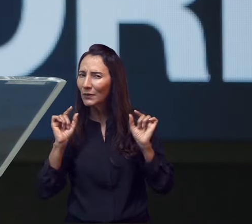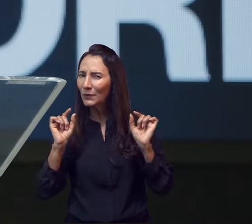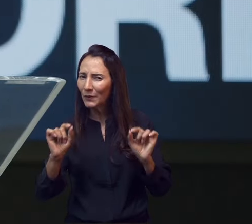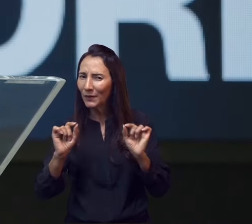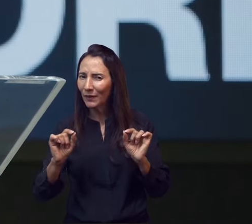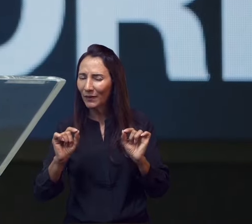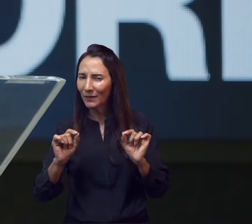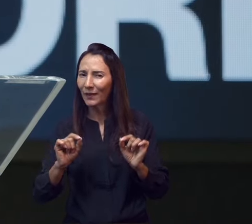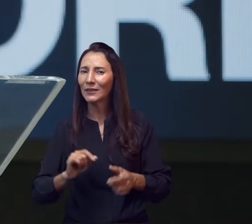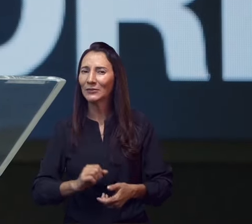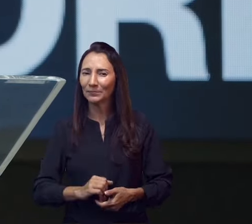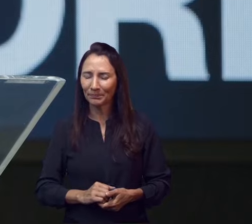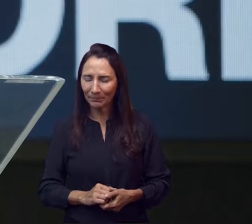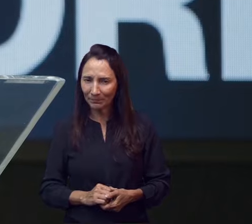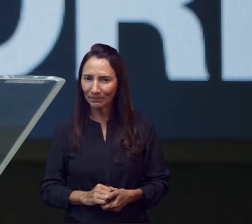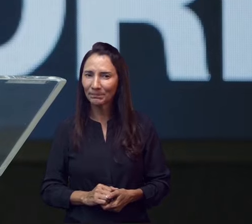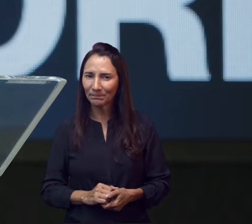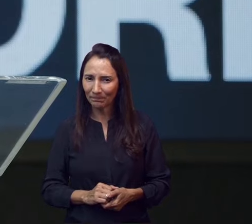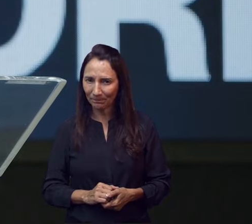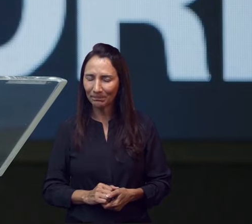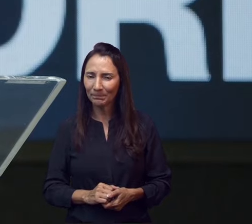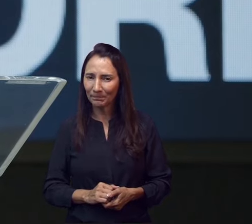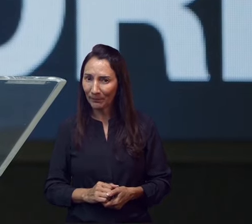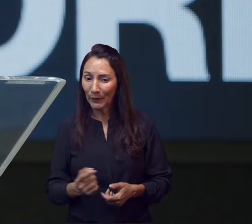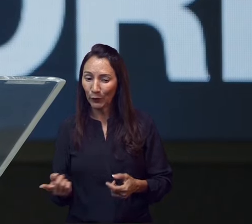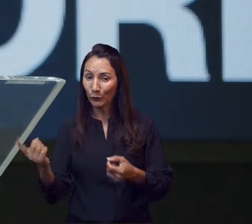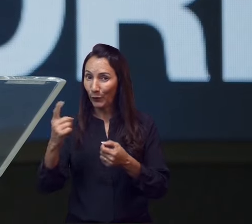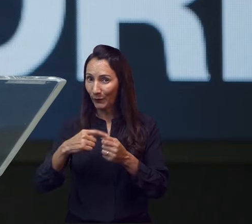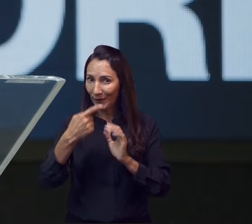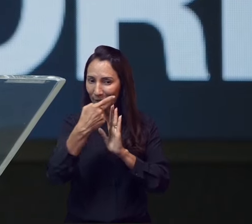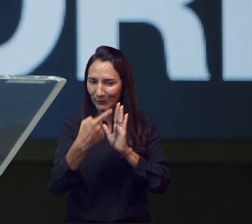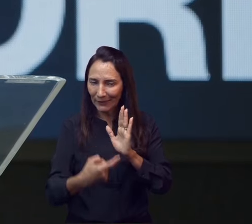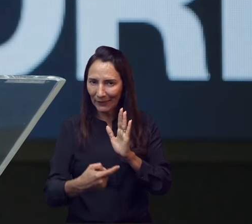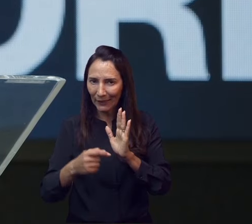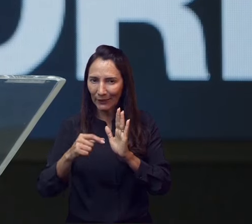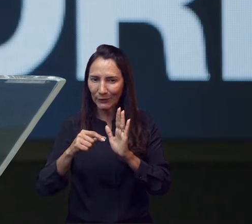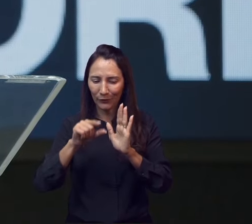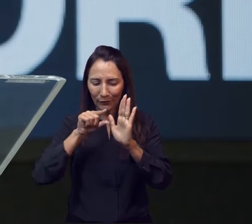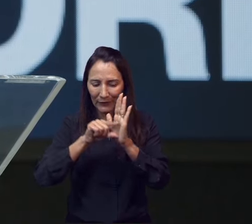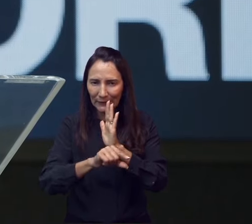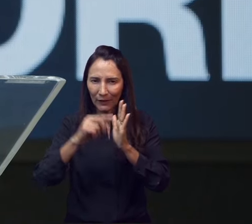aí eu vou voltar ao texto vou ler um versículo encerro